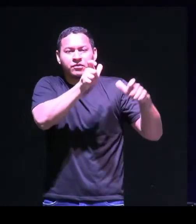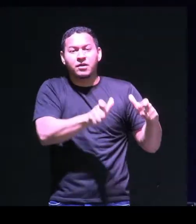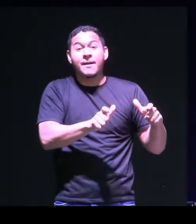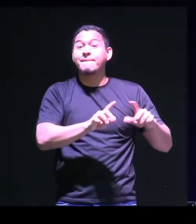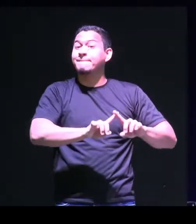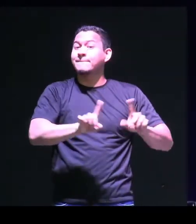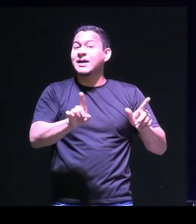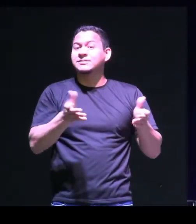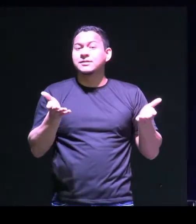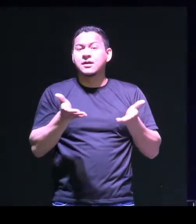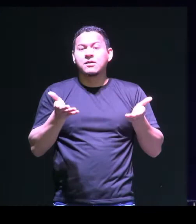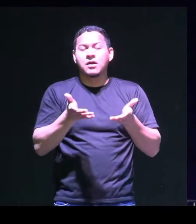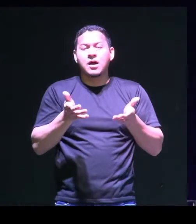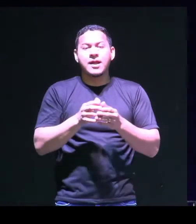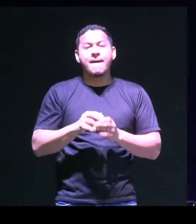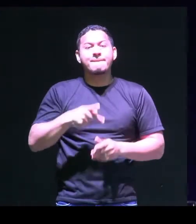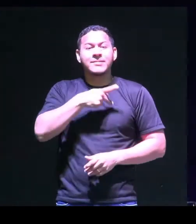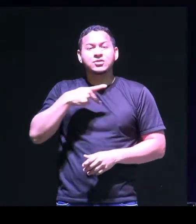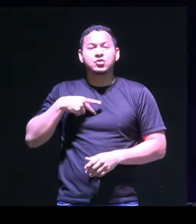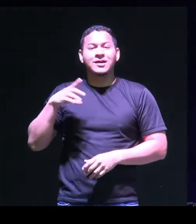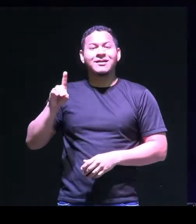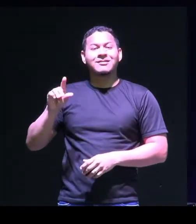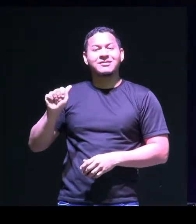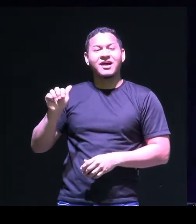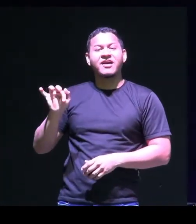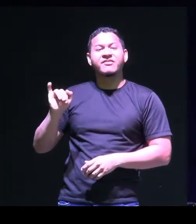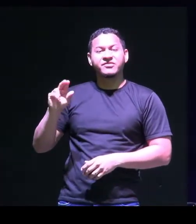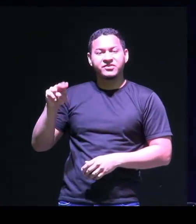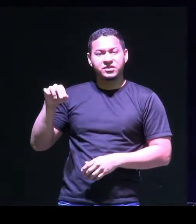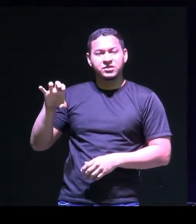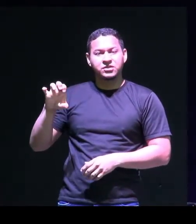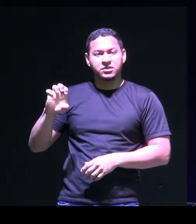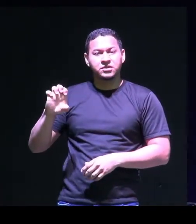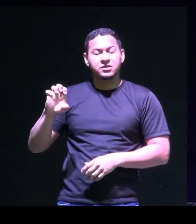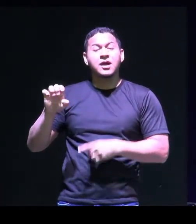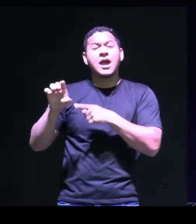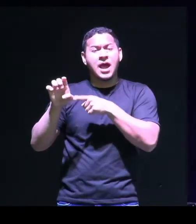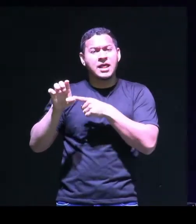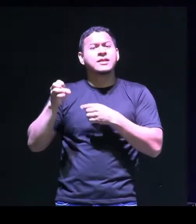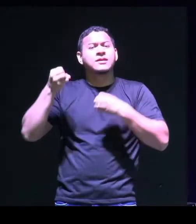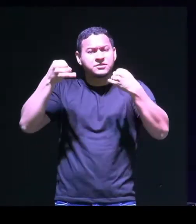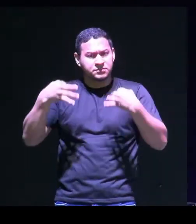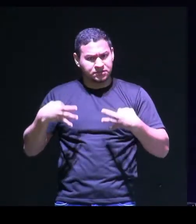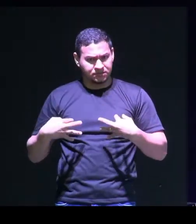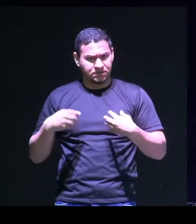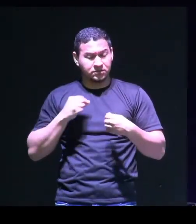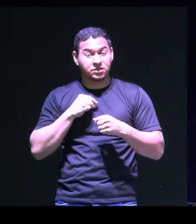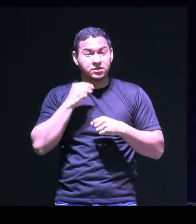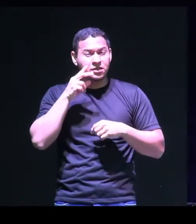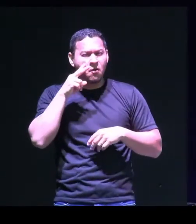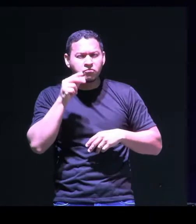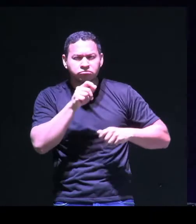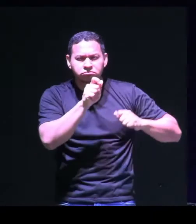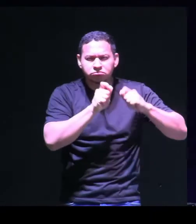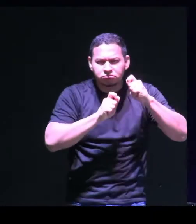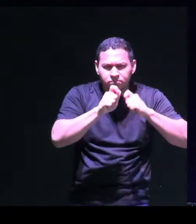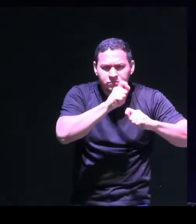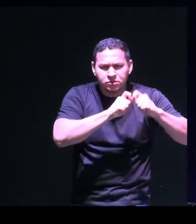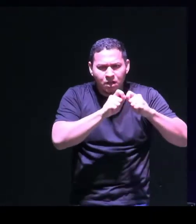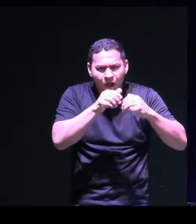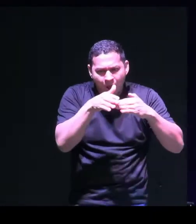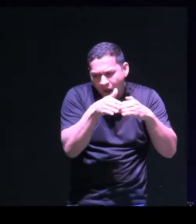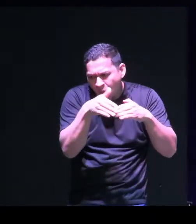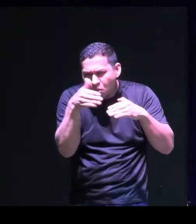Mas agora, a pastora Daphne também estava dizendo que uma das coisas que está muito em voga lá, é que eles estão vendo que bem ao lado